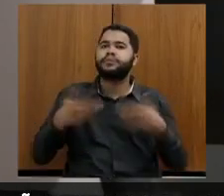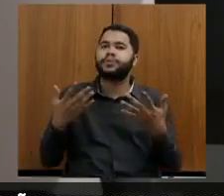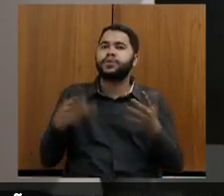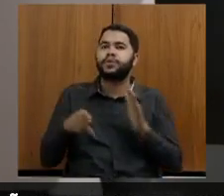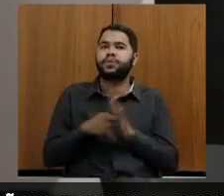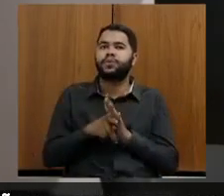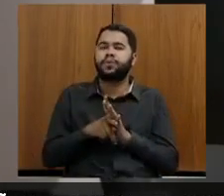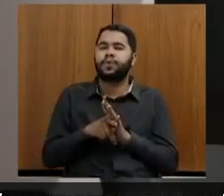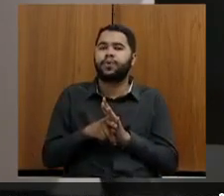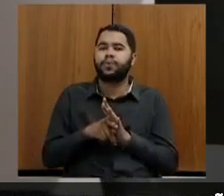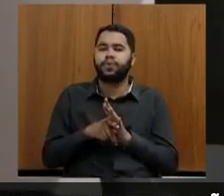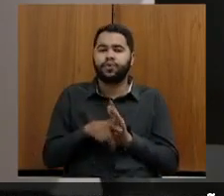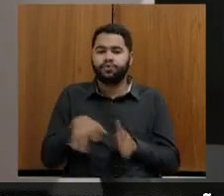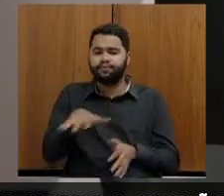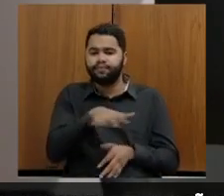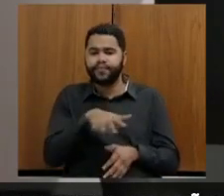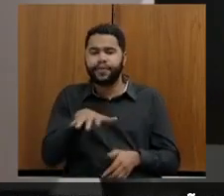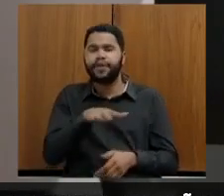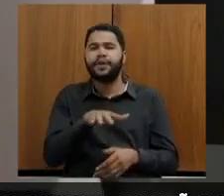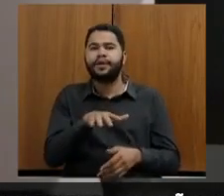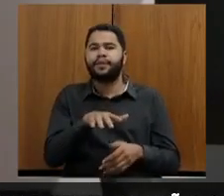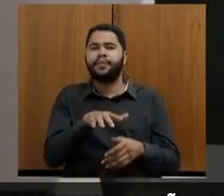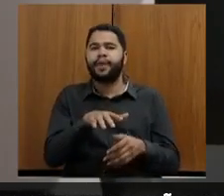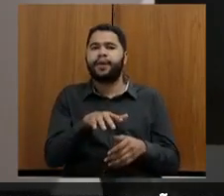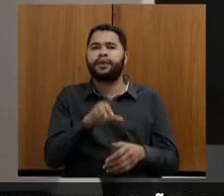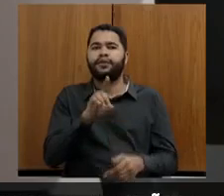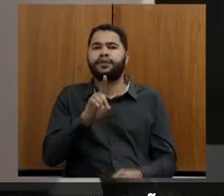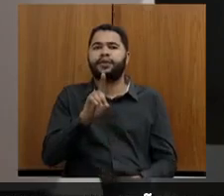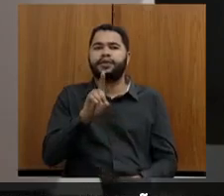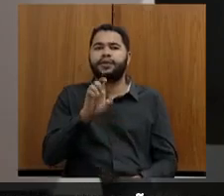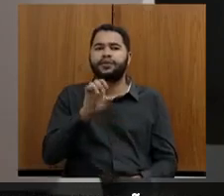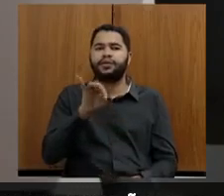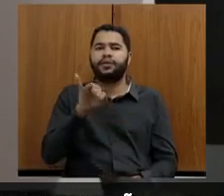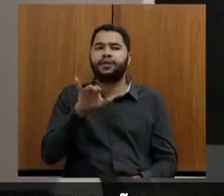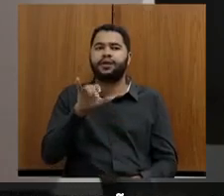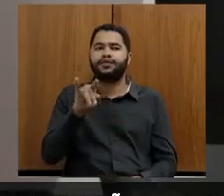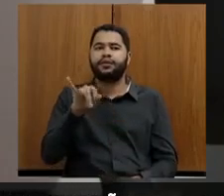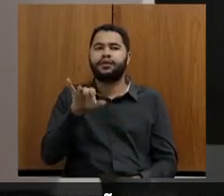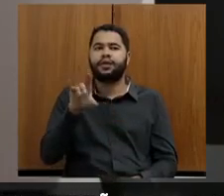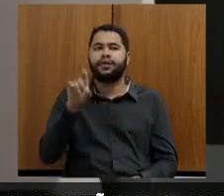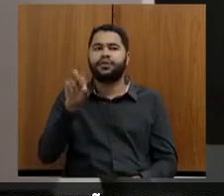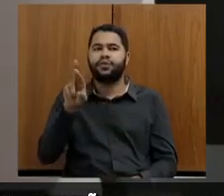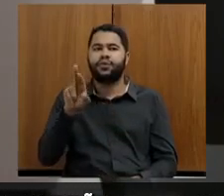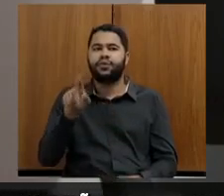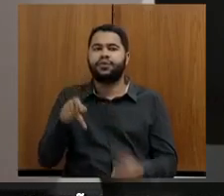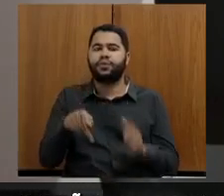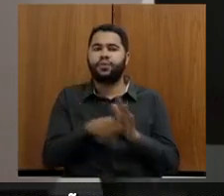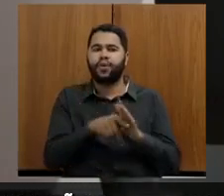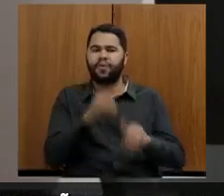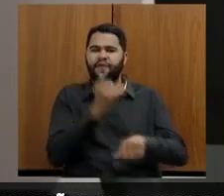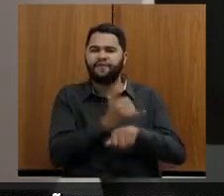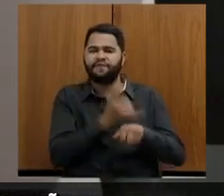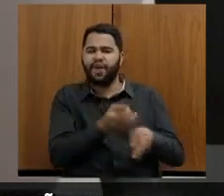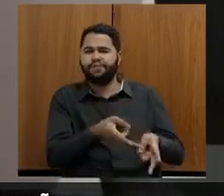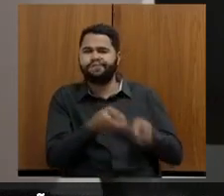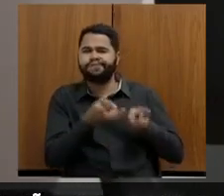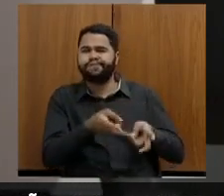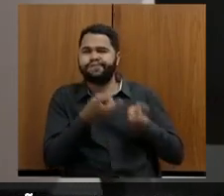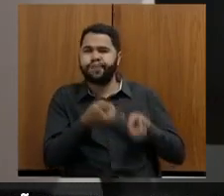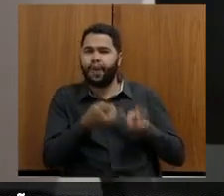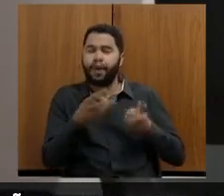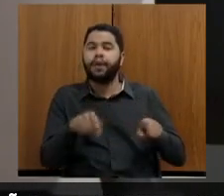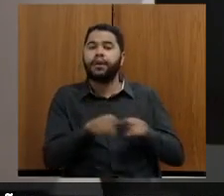desencarcerador para região E aí eu tinha recebido no dia anterior uma